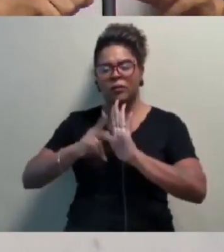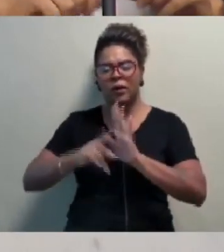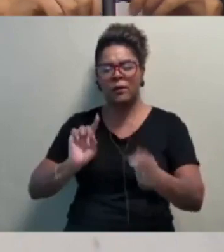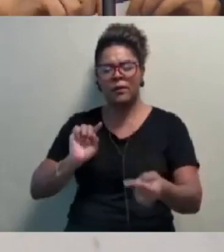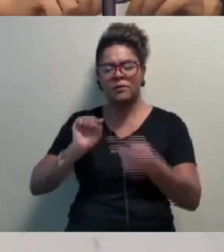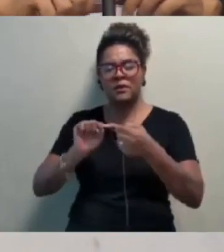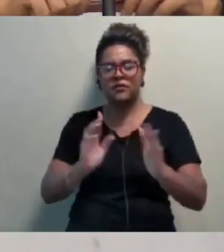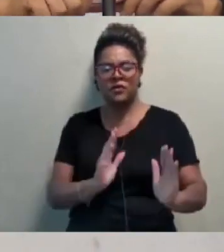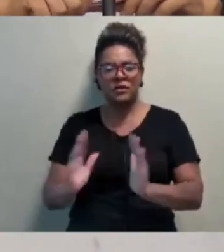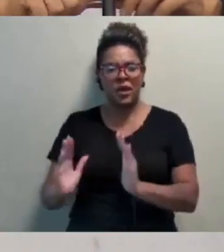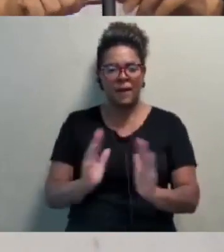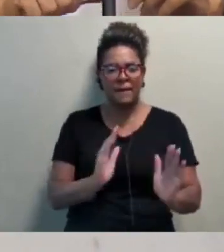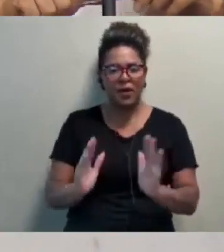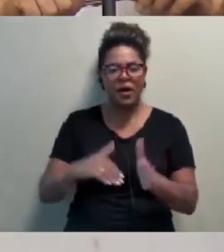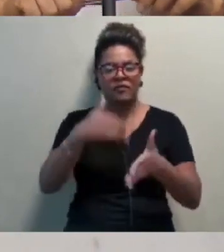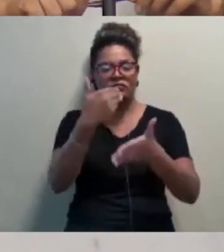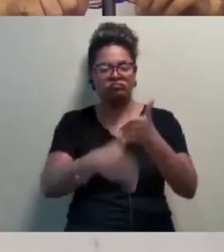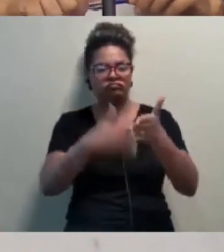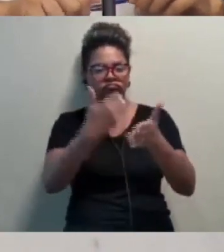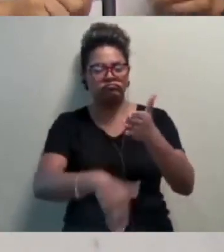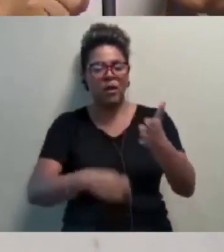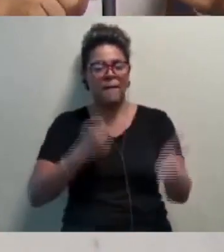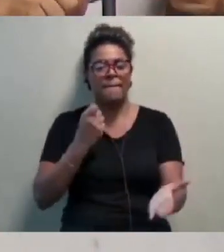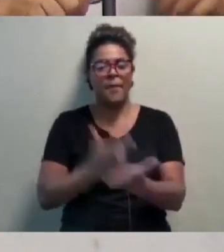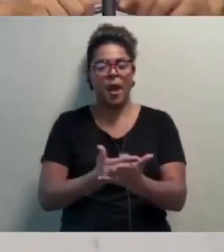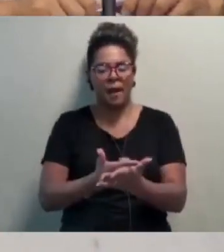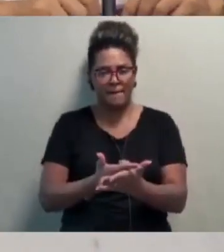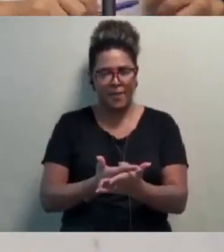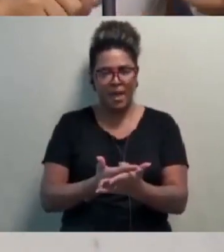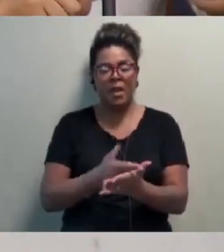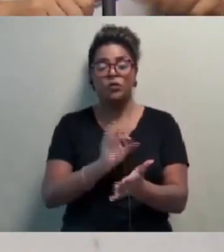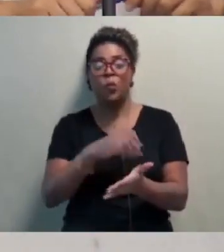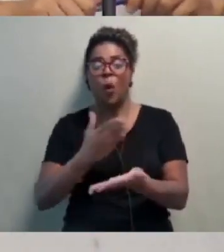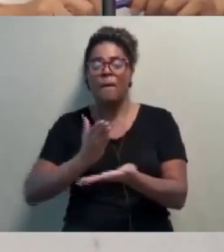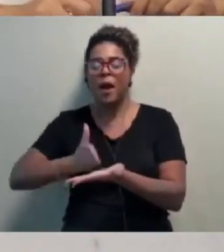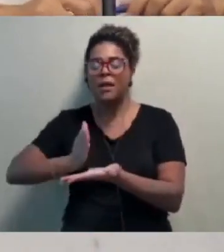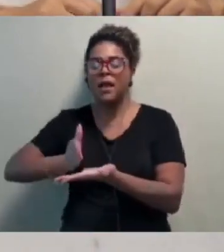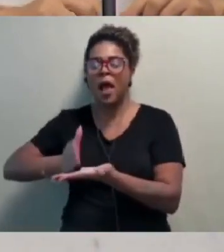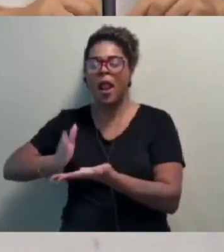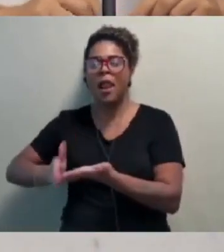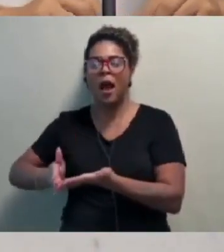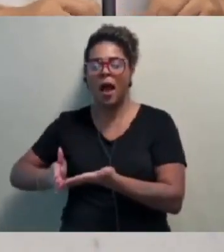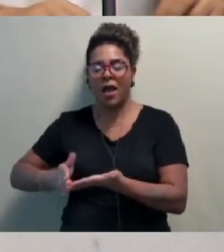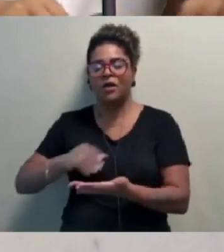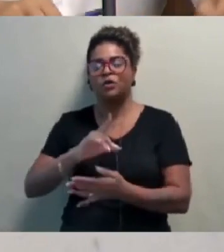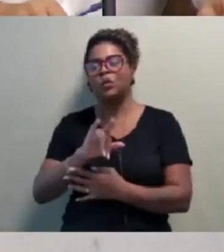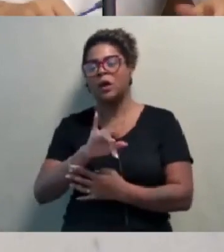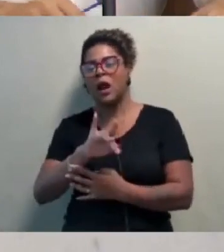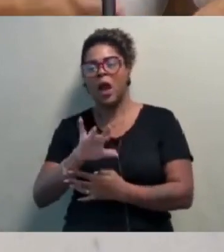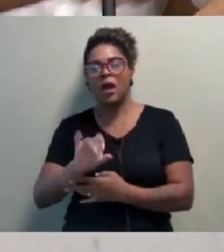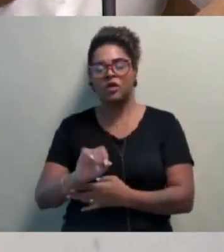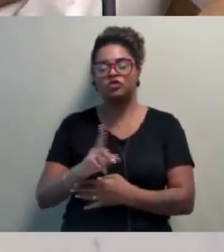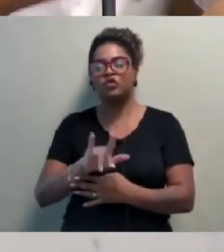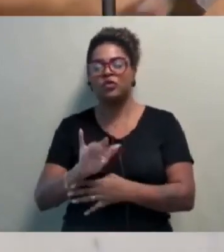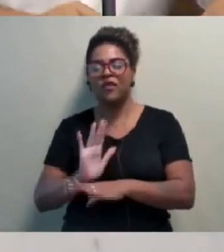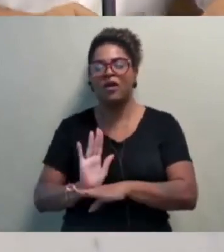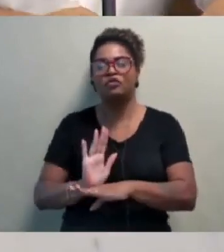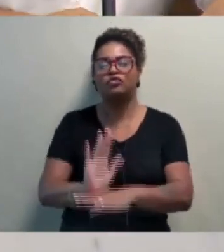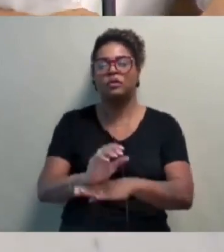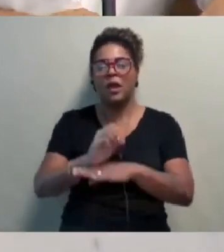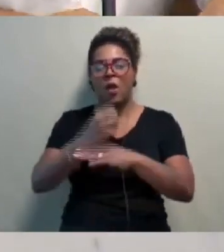temporário, descontos para pagamento à vista ou parcelado de créditos em favor do município e da outras